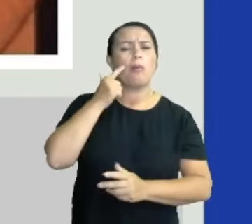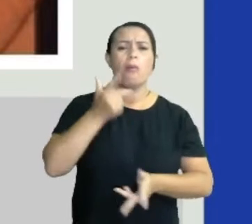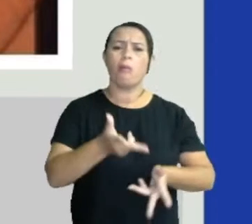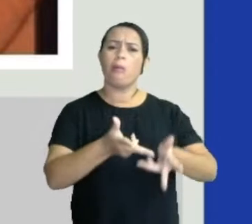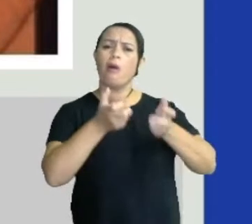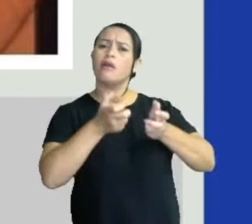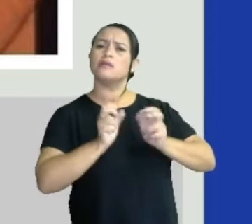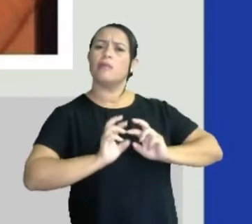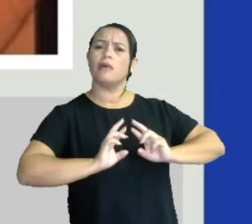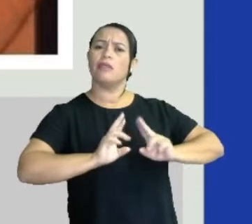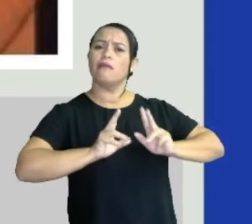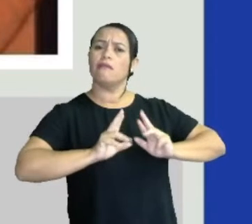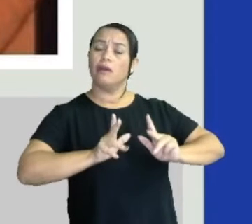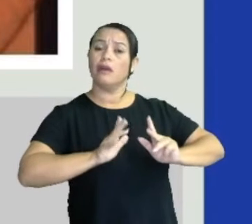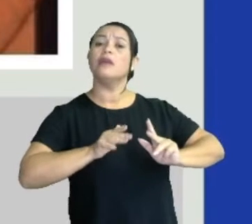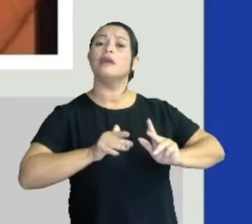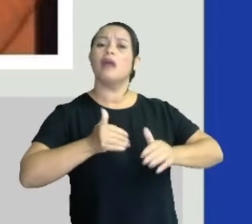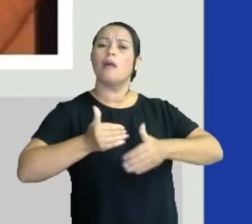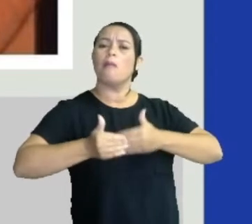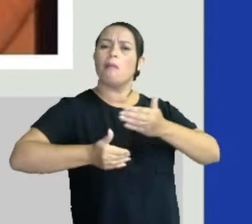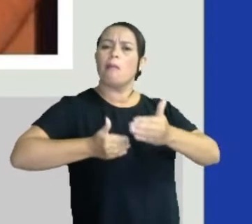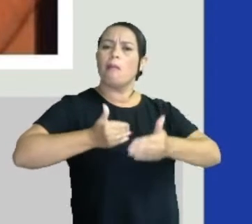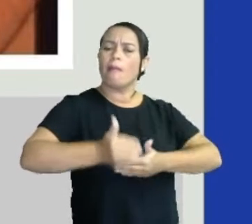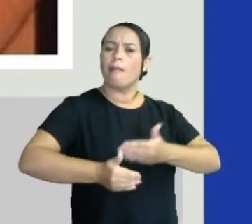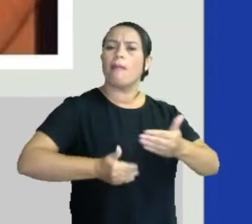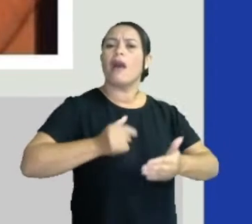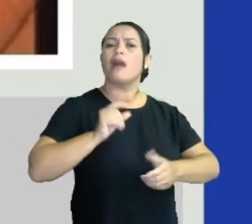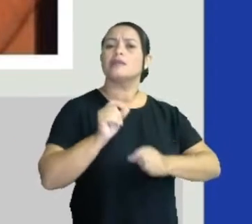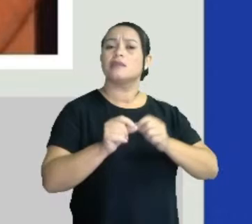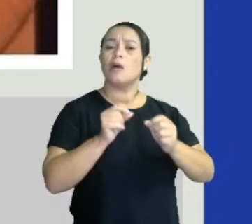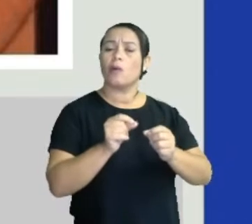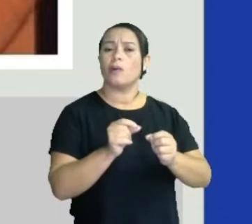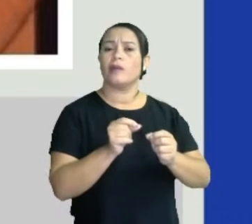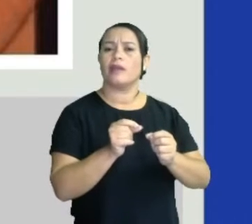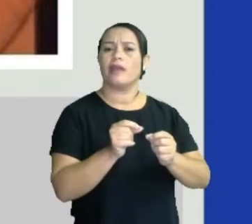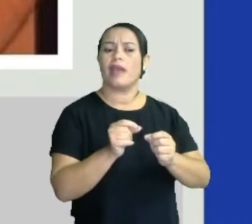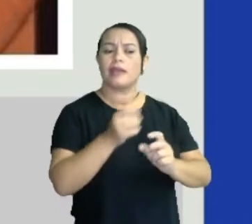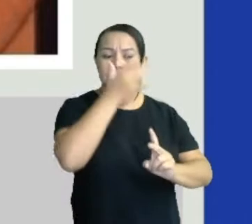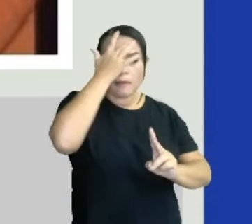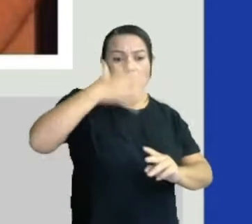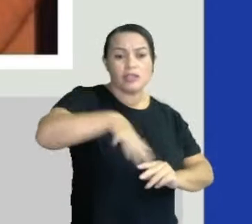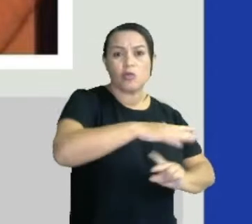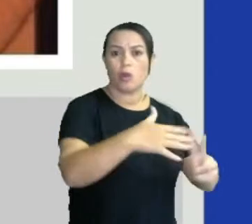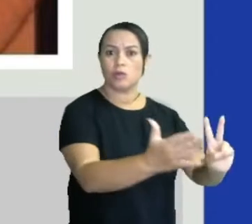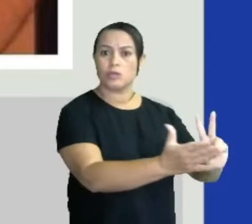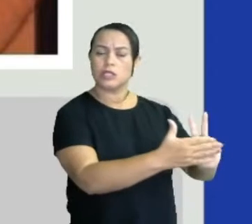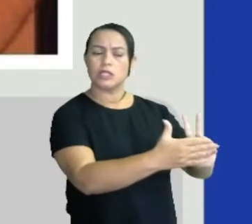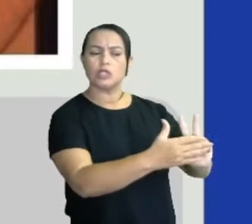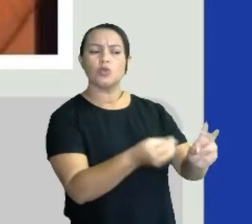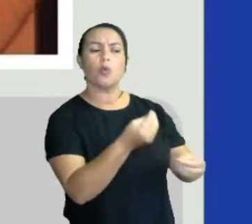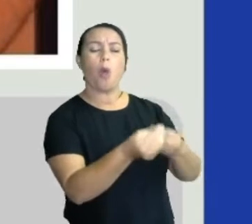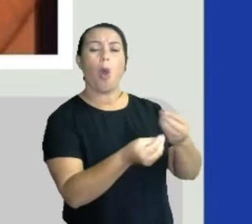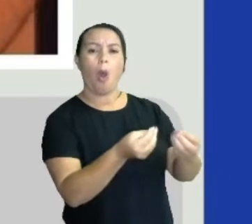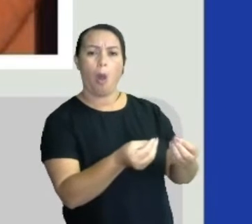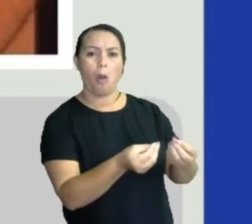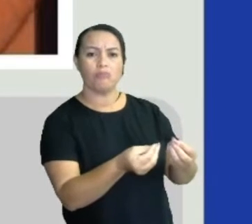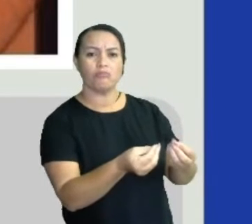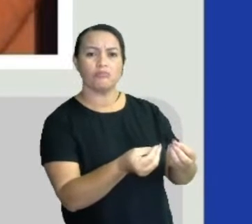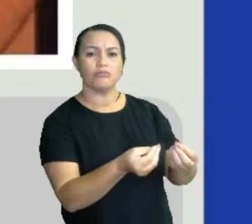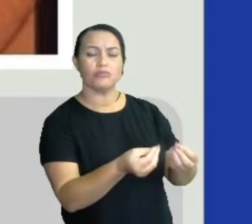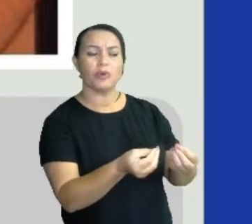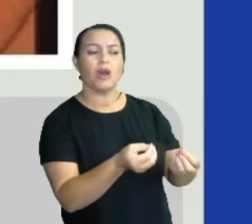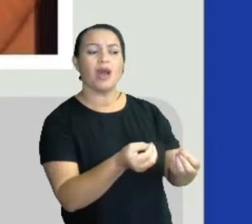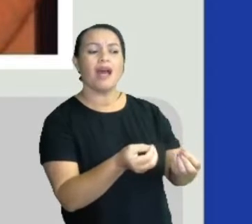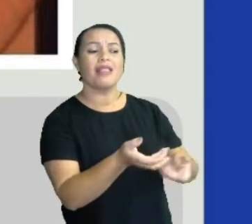a diferença e passam a tratar esses povos nativos como